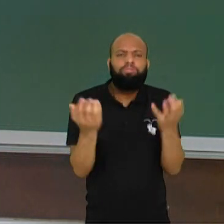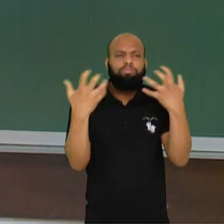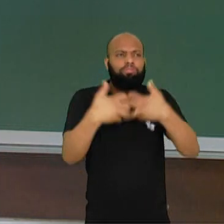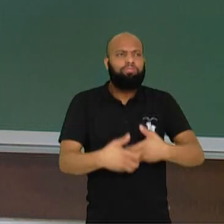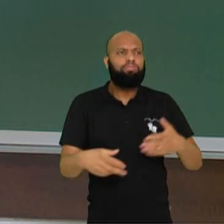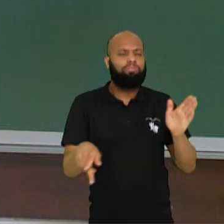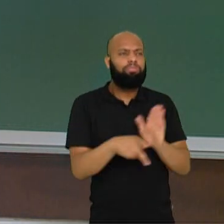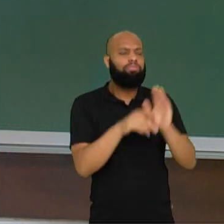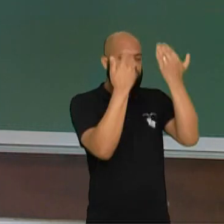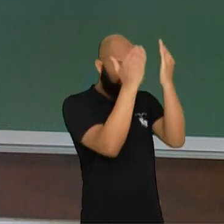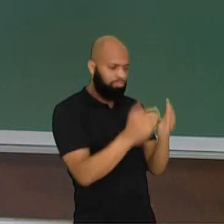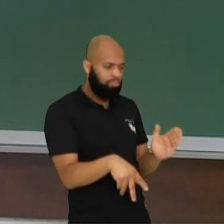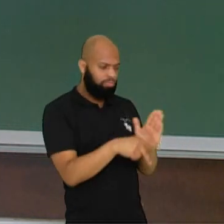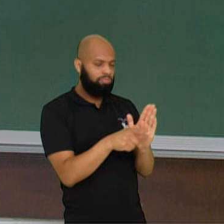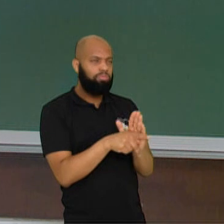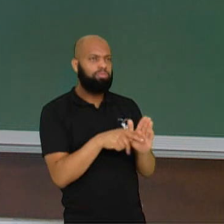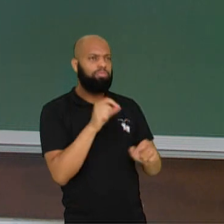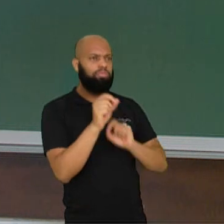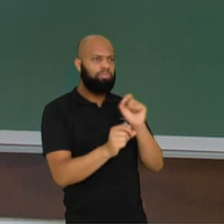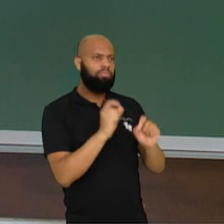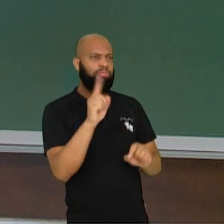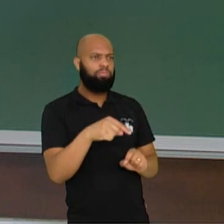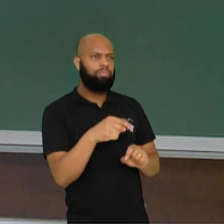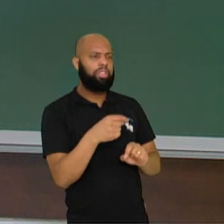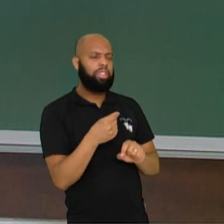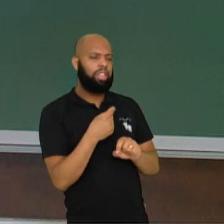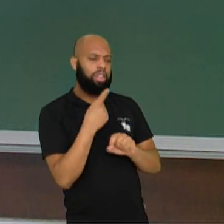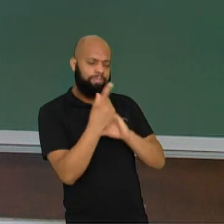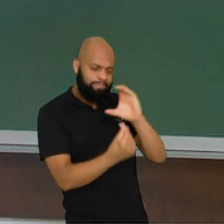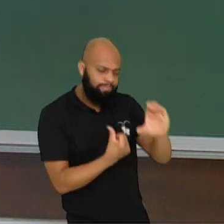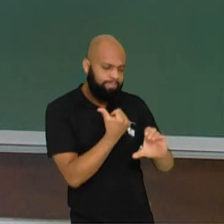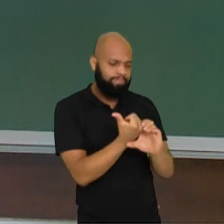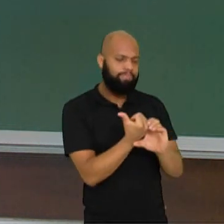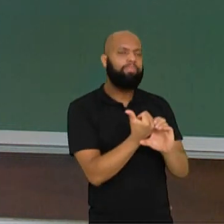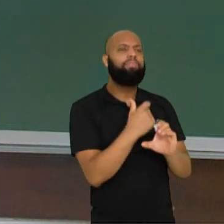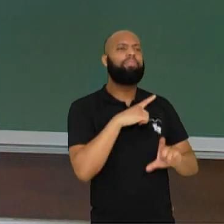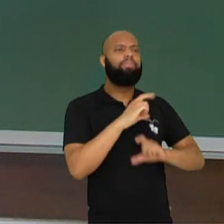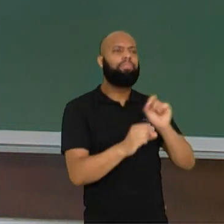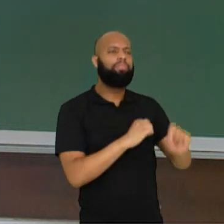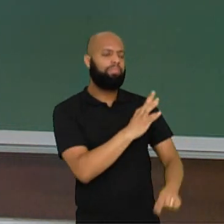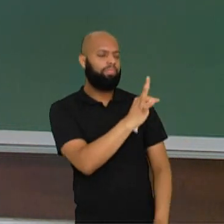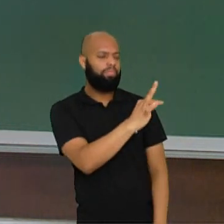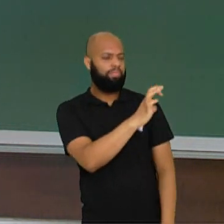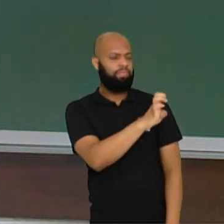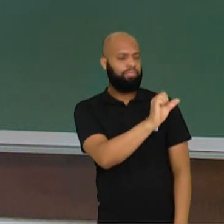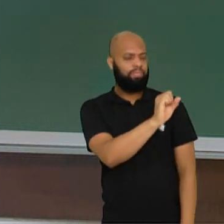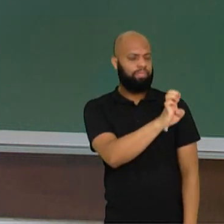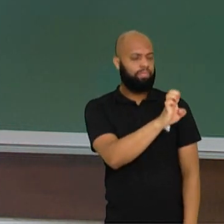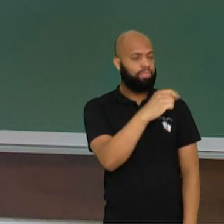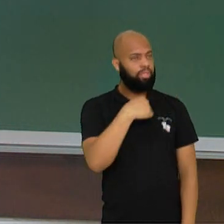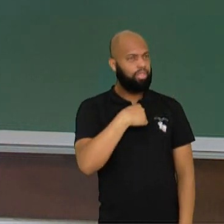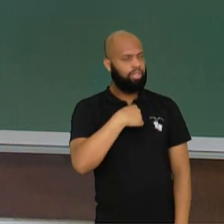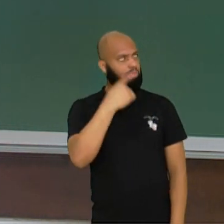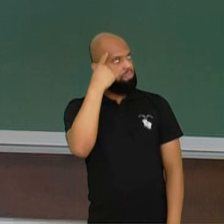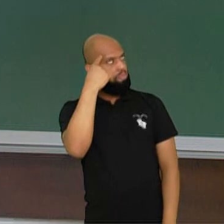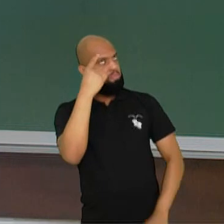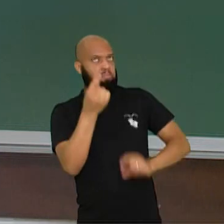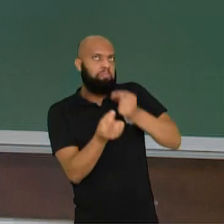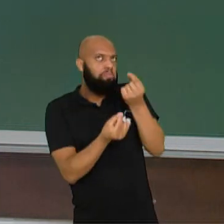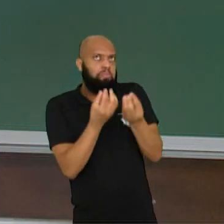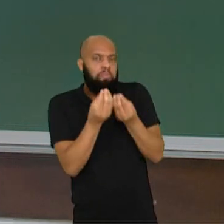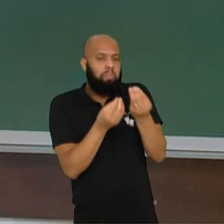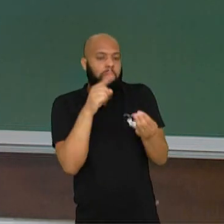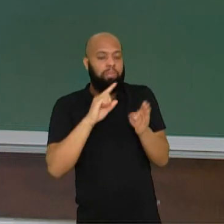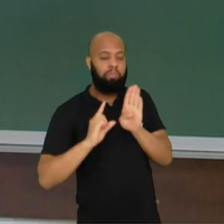Na análise do capitalismo de acordo com Marx, o que a gente tem? A tese dá para a gente pensar lá a burguesia, tá?